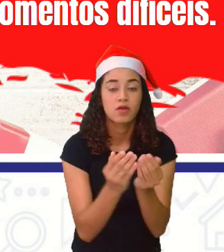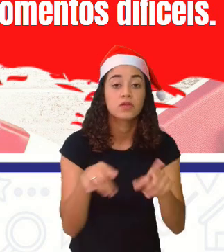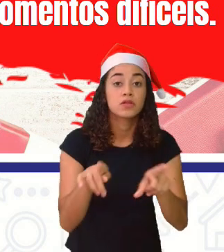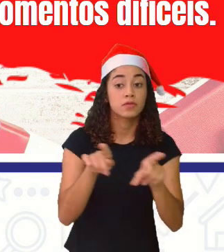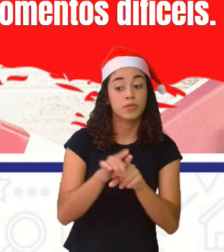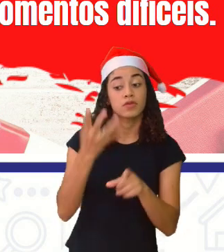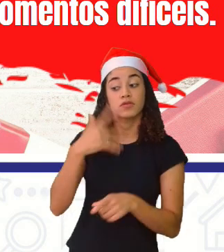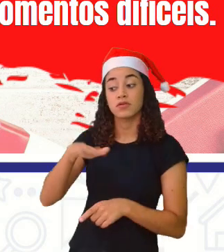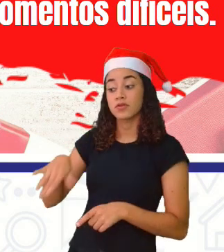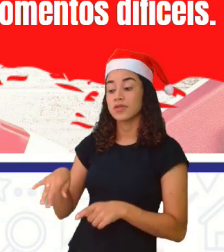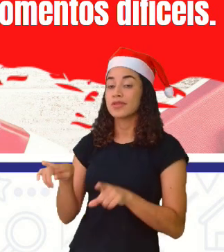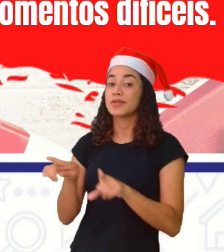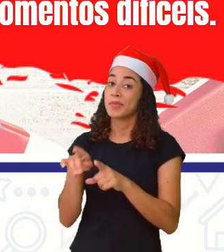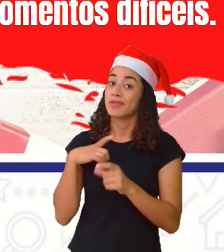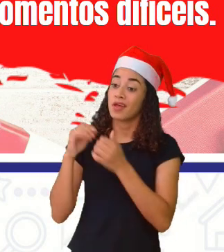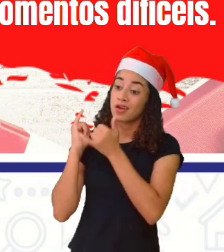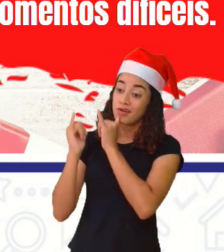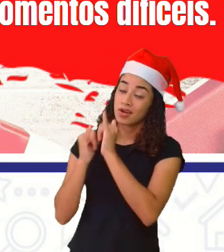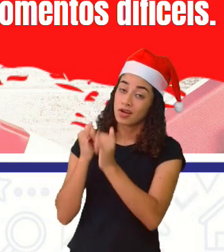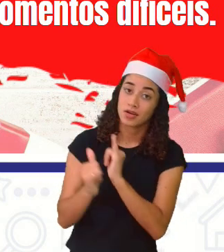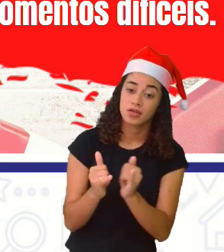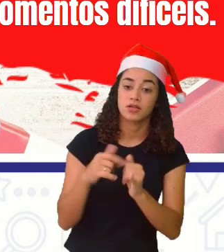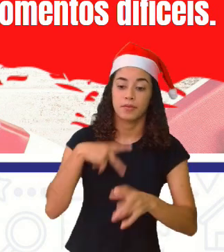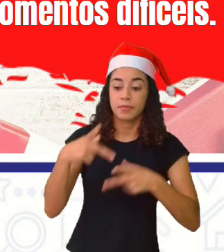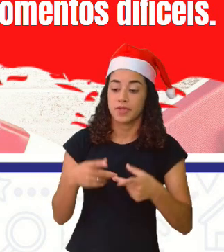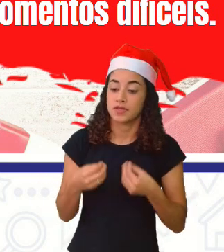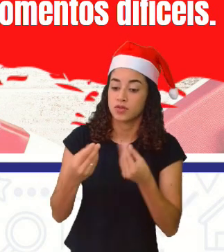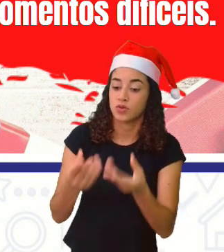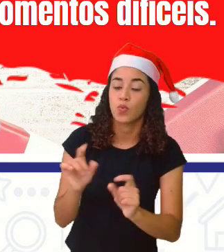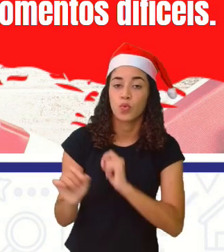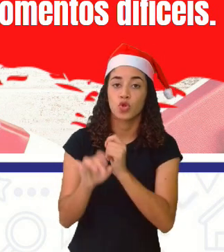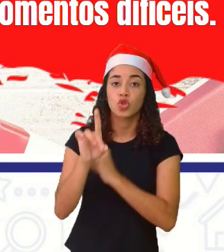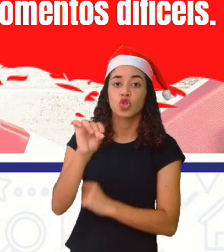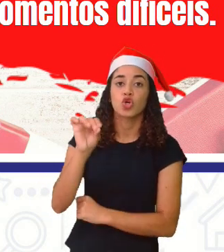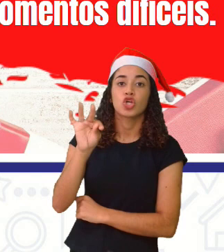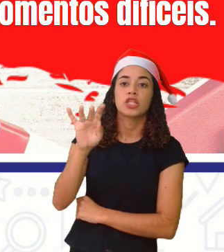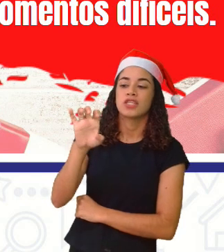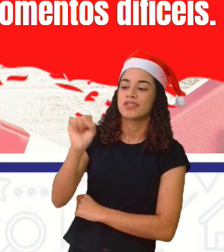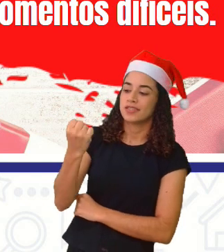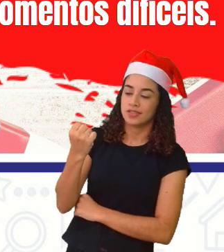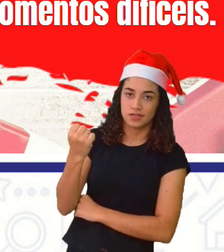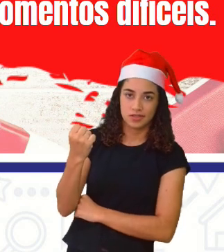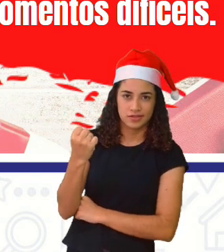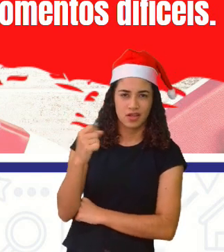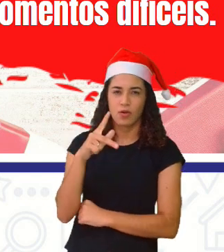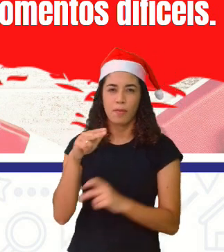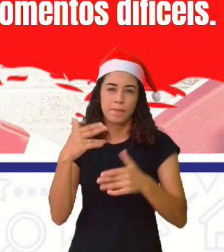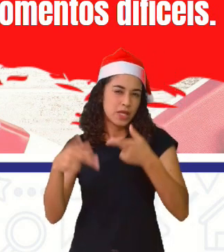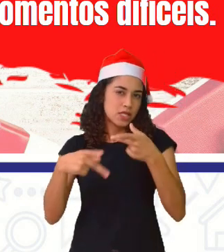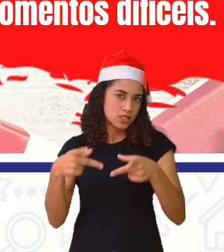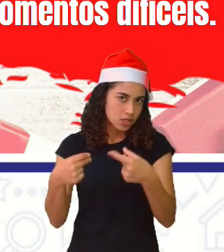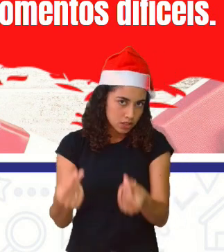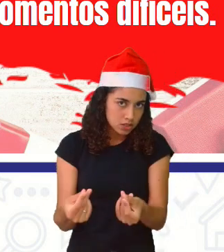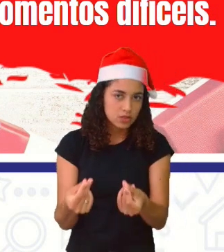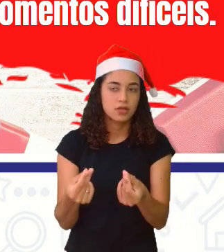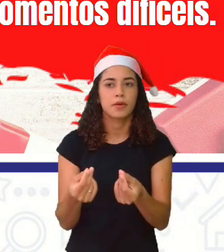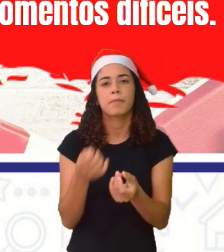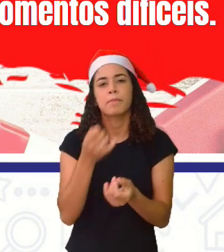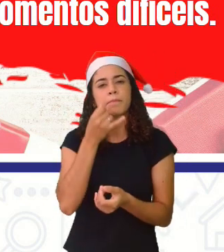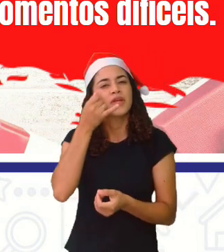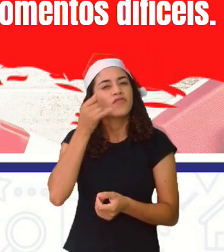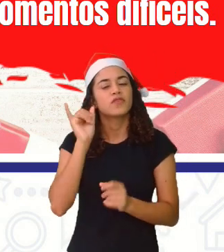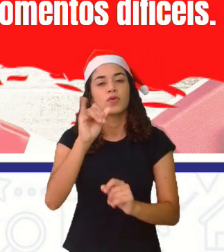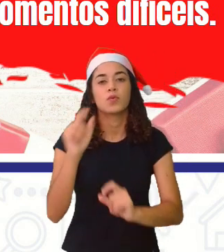a presentear algumas crianças, né, com dotes para evitar que essas crianças elas caíssem, né,